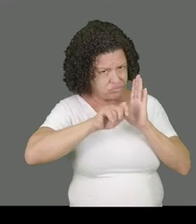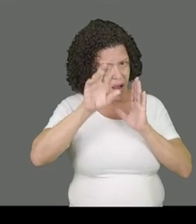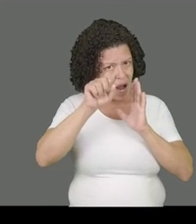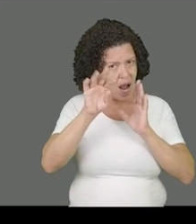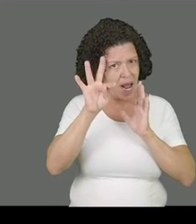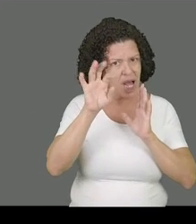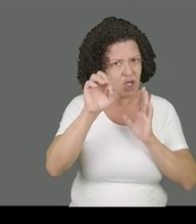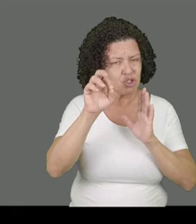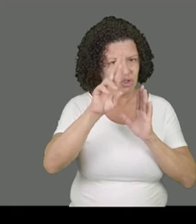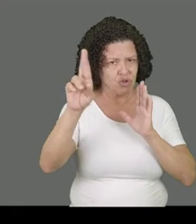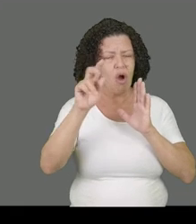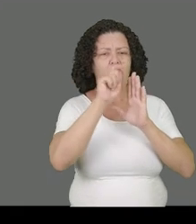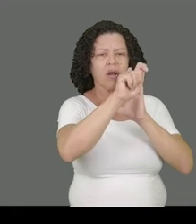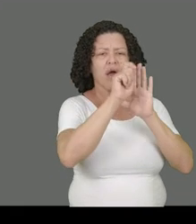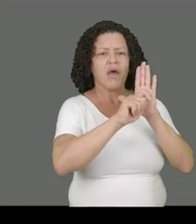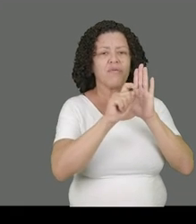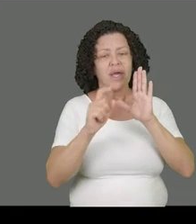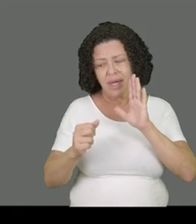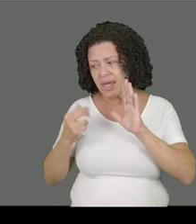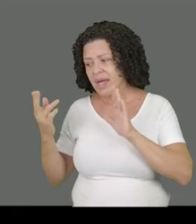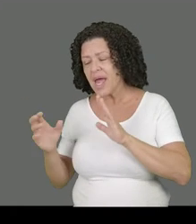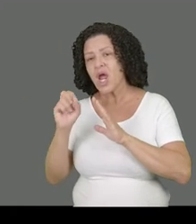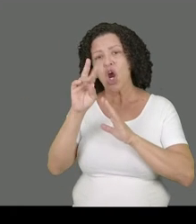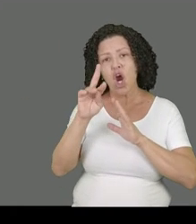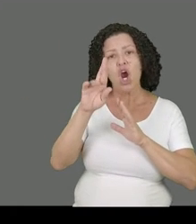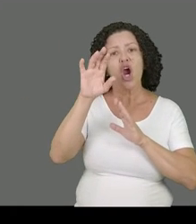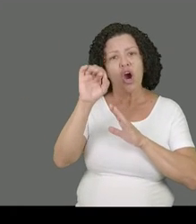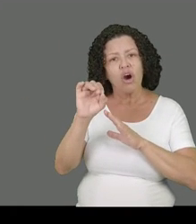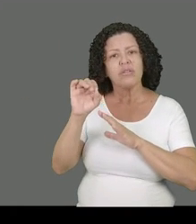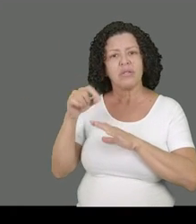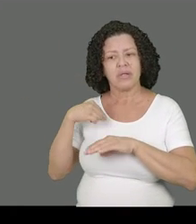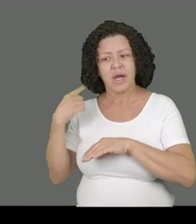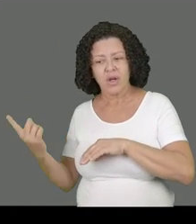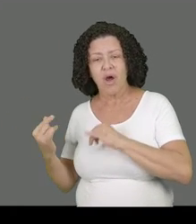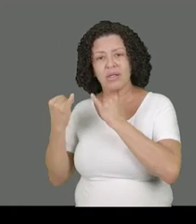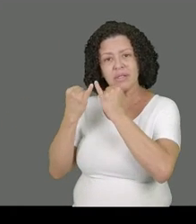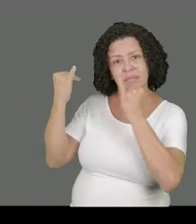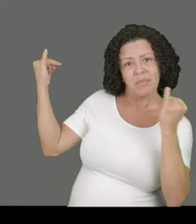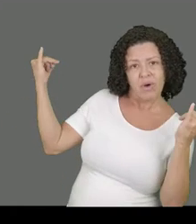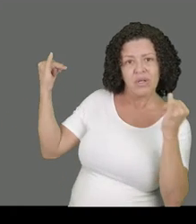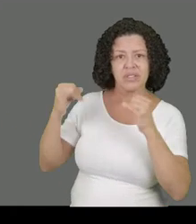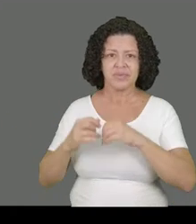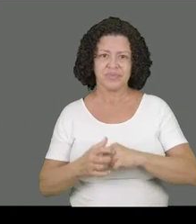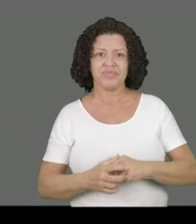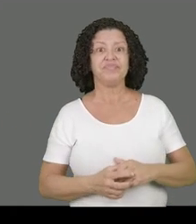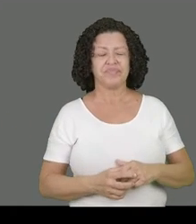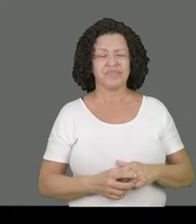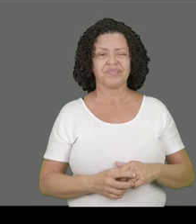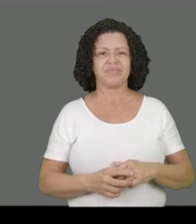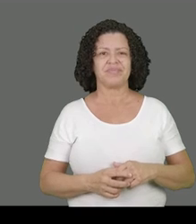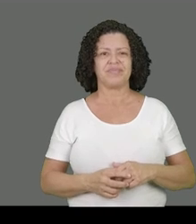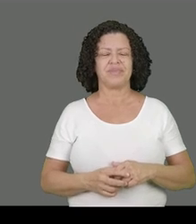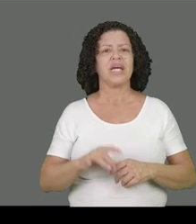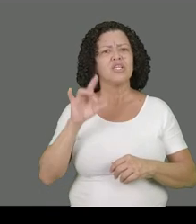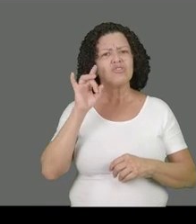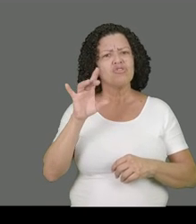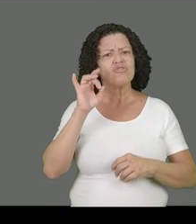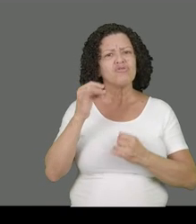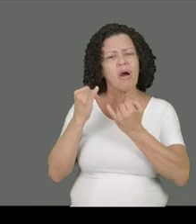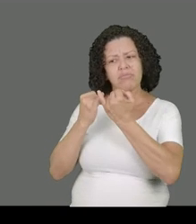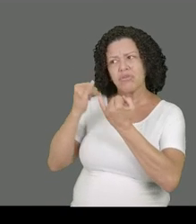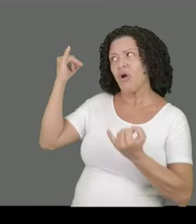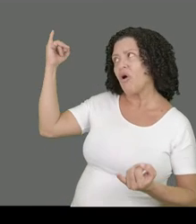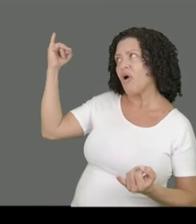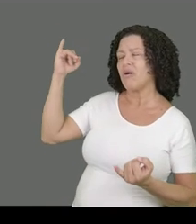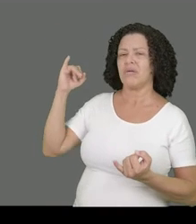alguma coisa que está ali inserida naquele livro, ele é o outro, ele é o próximo, que é a nossa ponte. Mas não